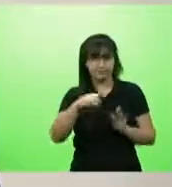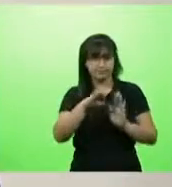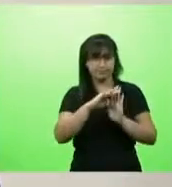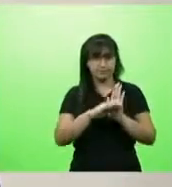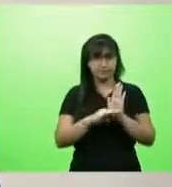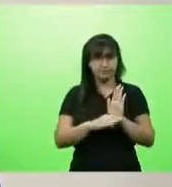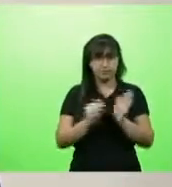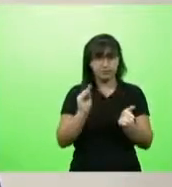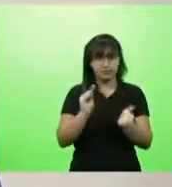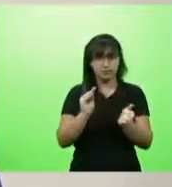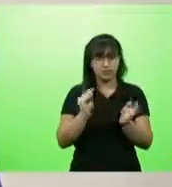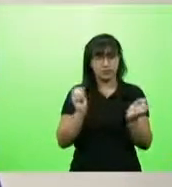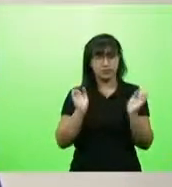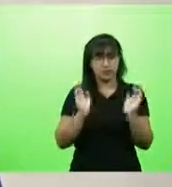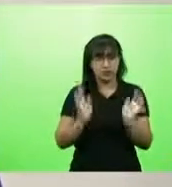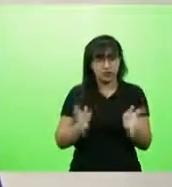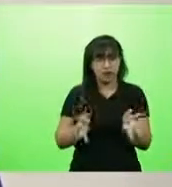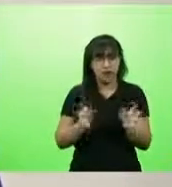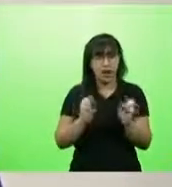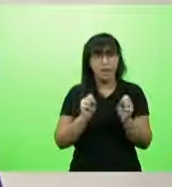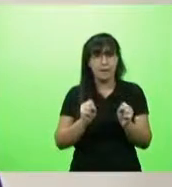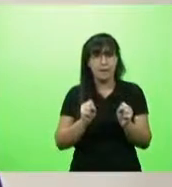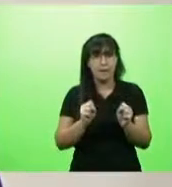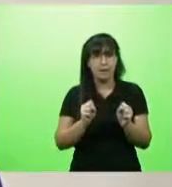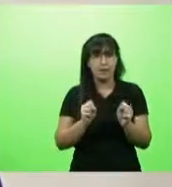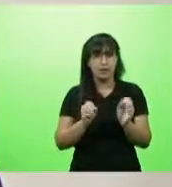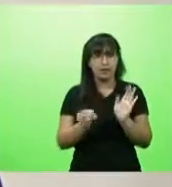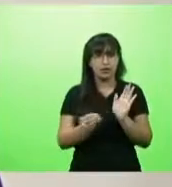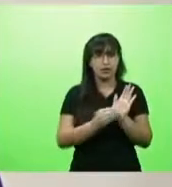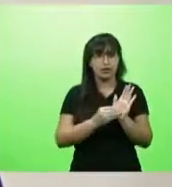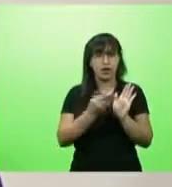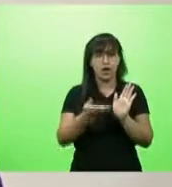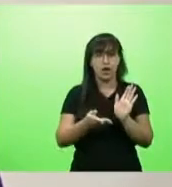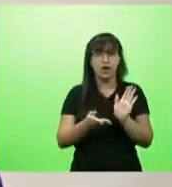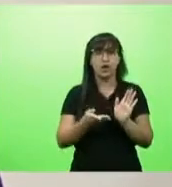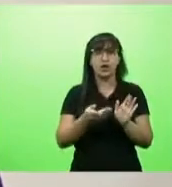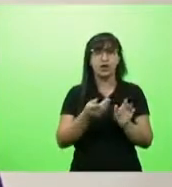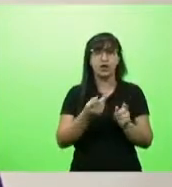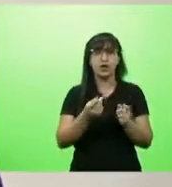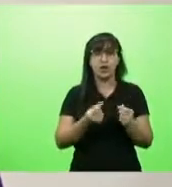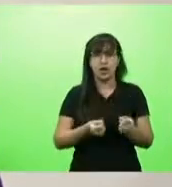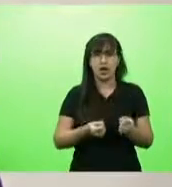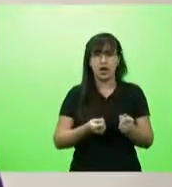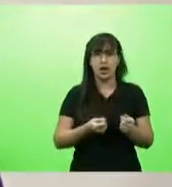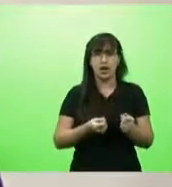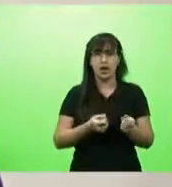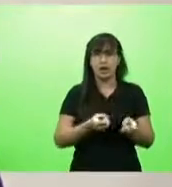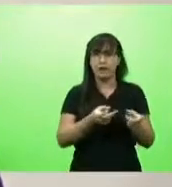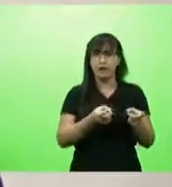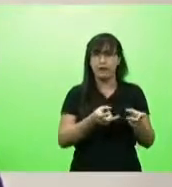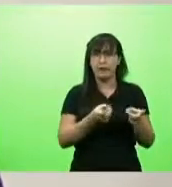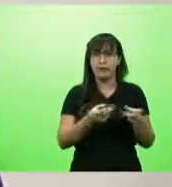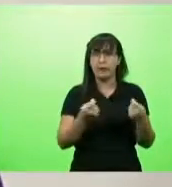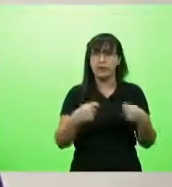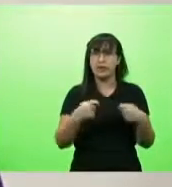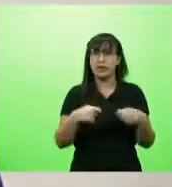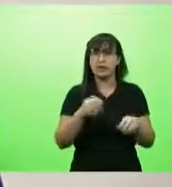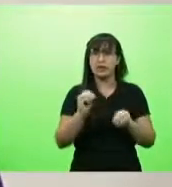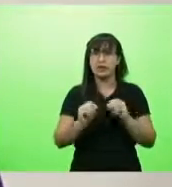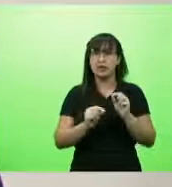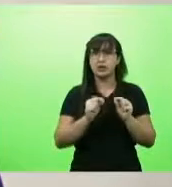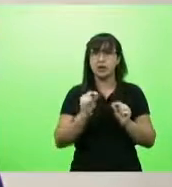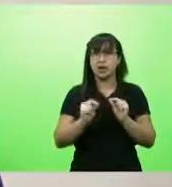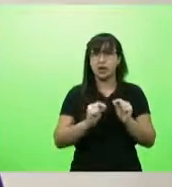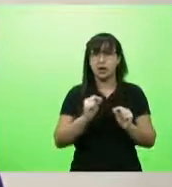hoje, provavelmente consta lá que o comerciante ele terá que abonar a